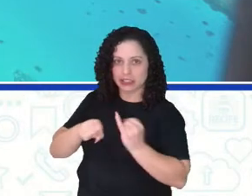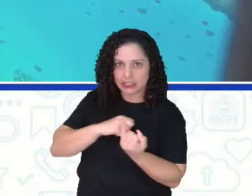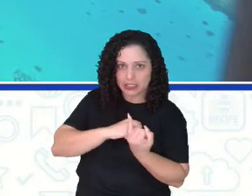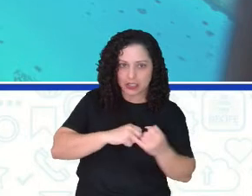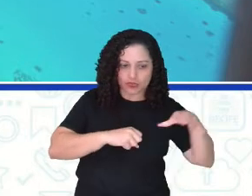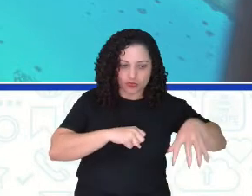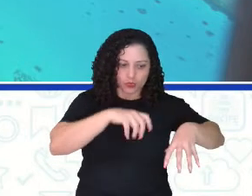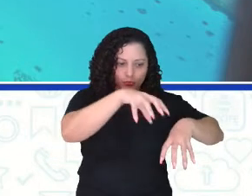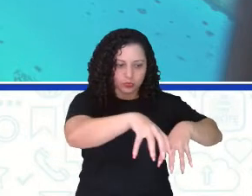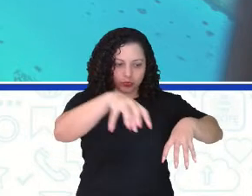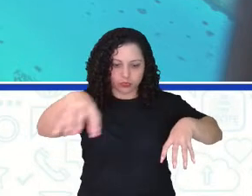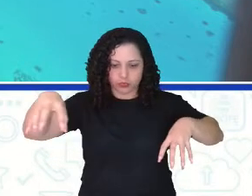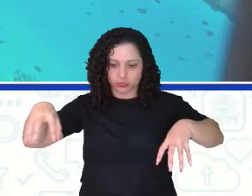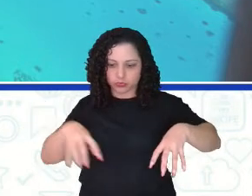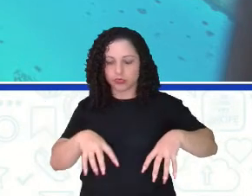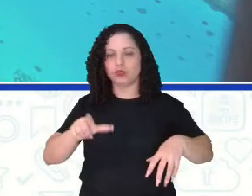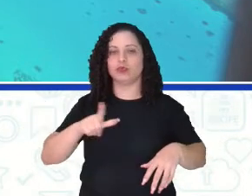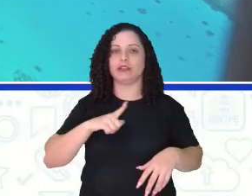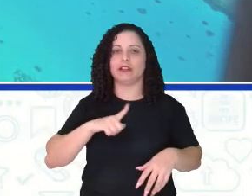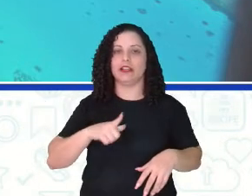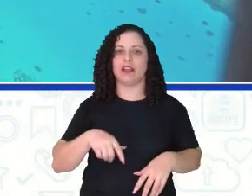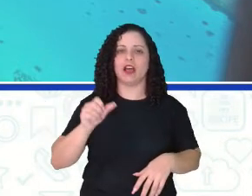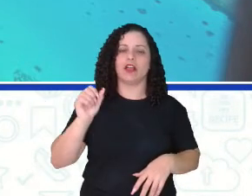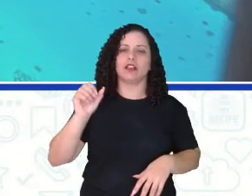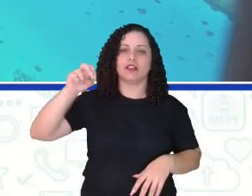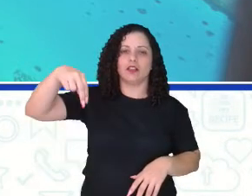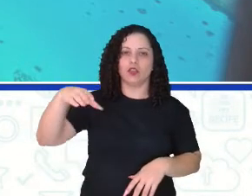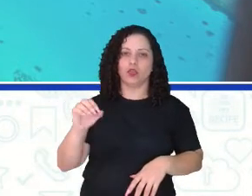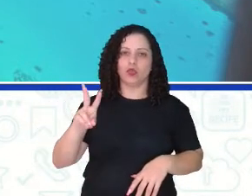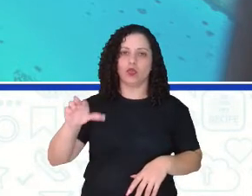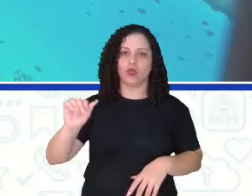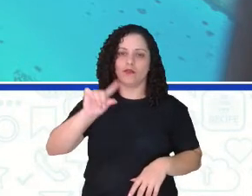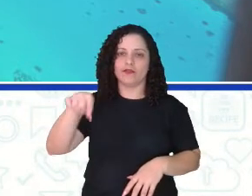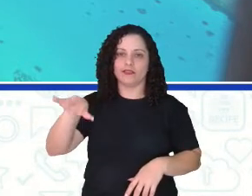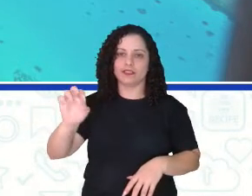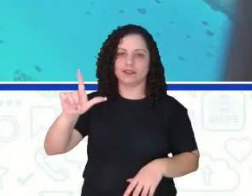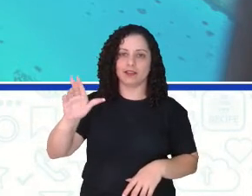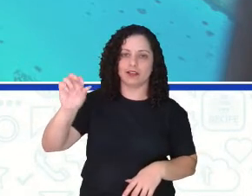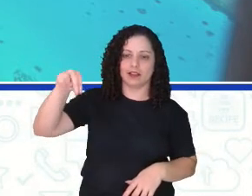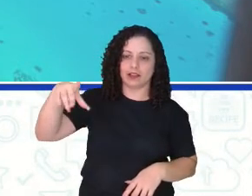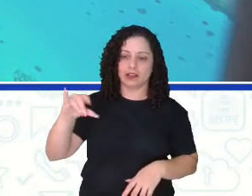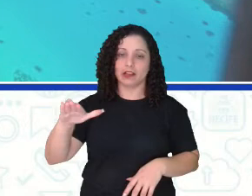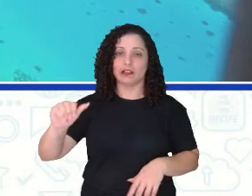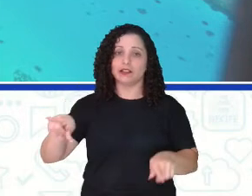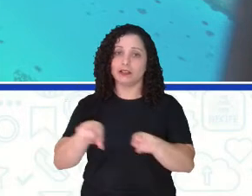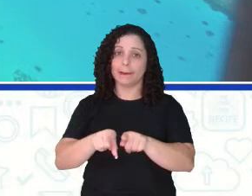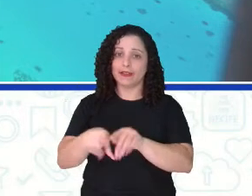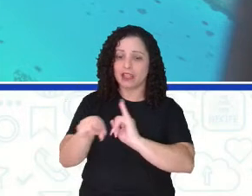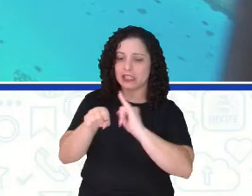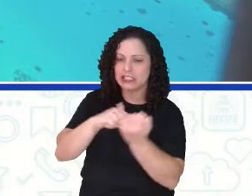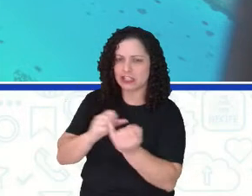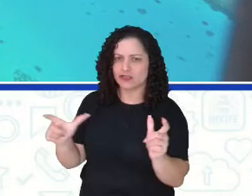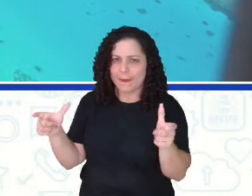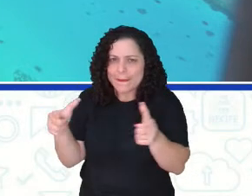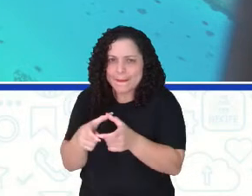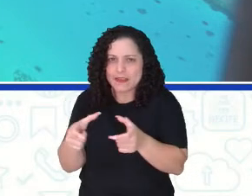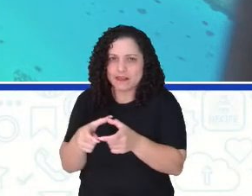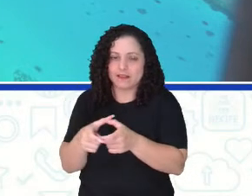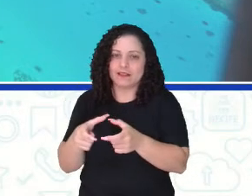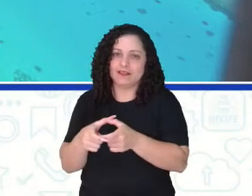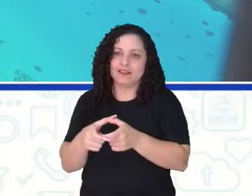Nova Zelândia, né? E temos aí as regiões de ilhas menores, como